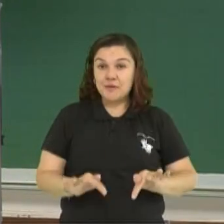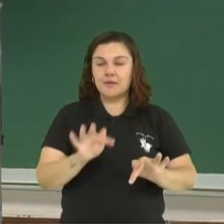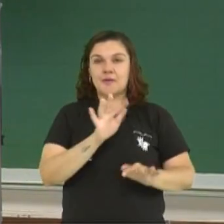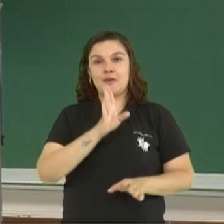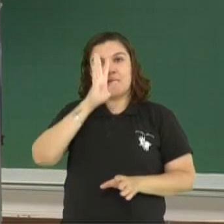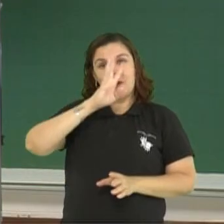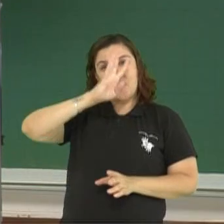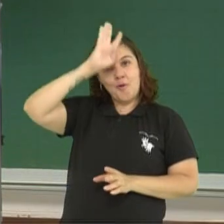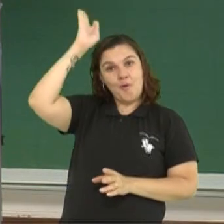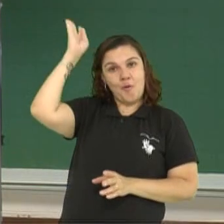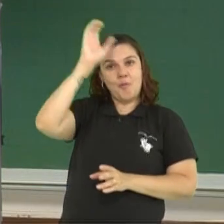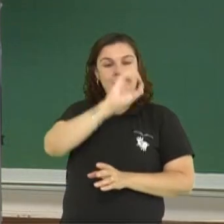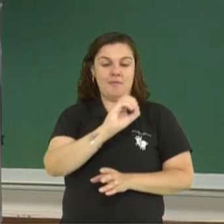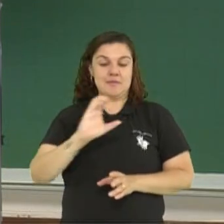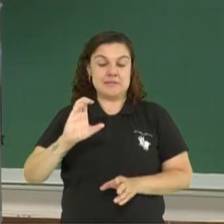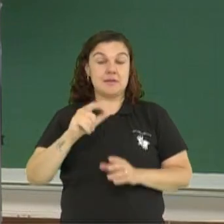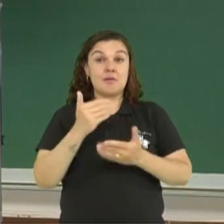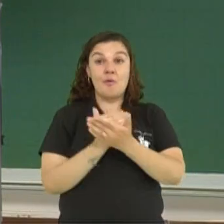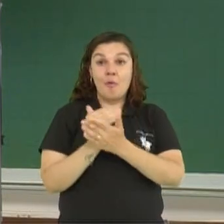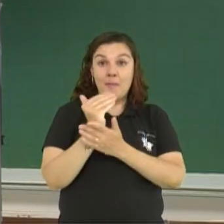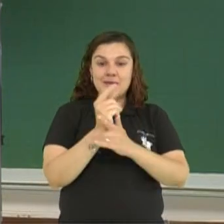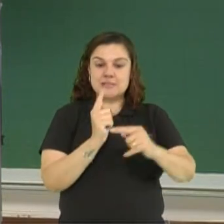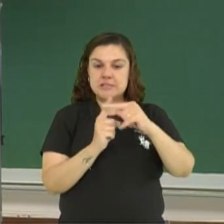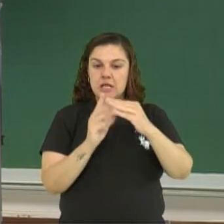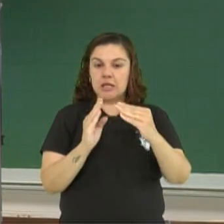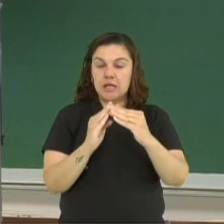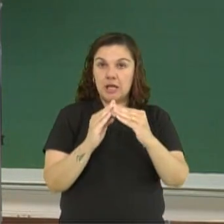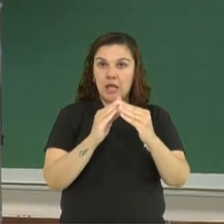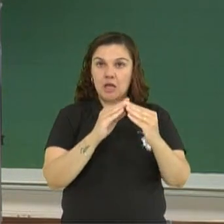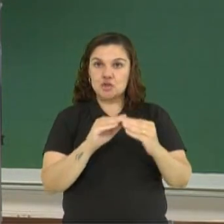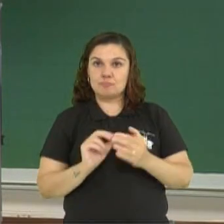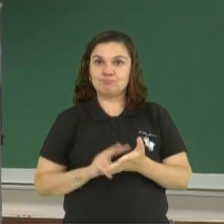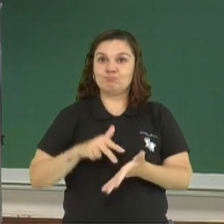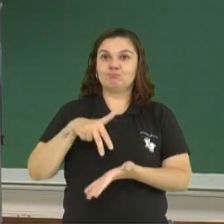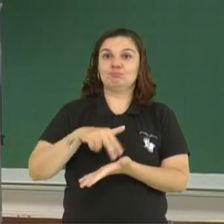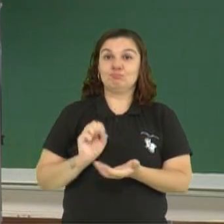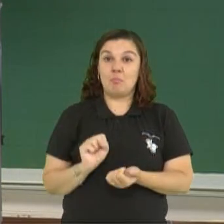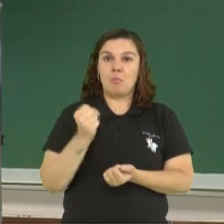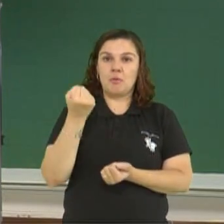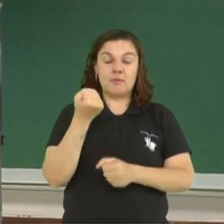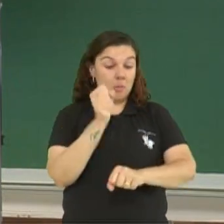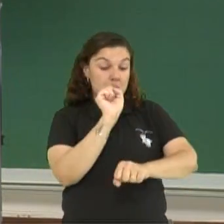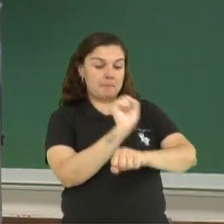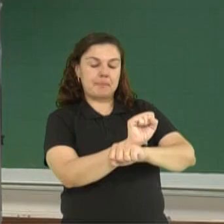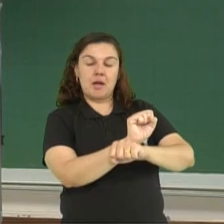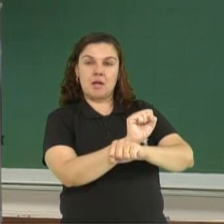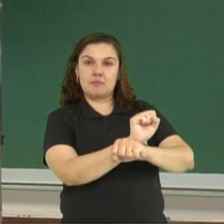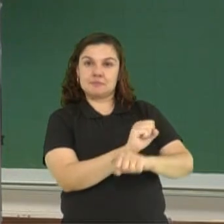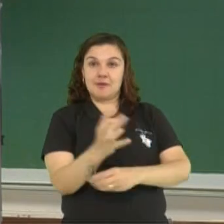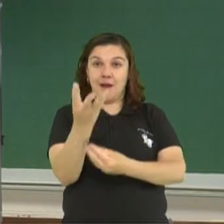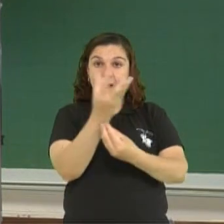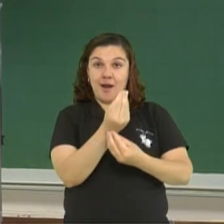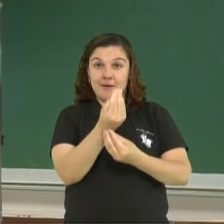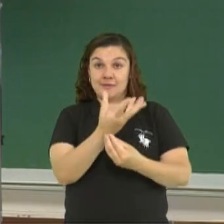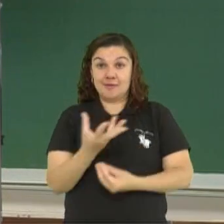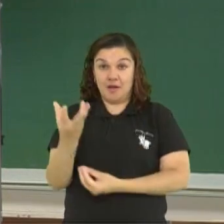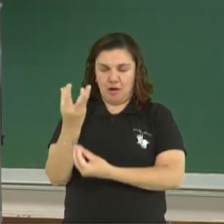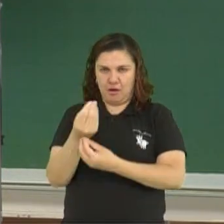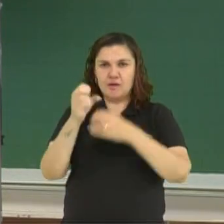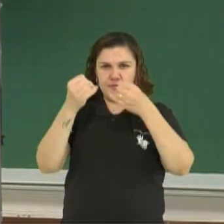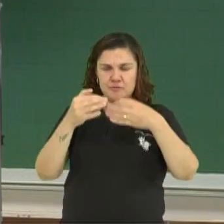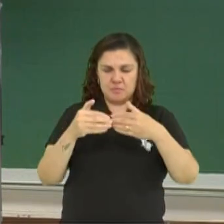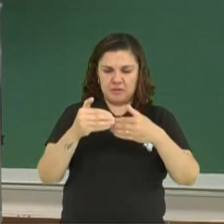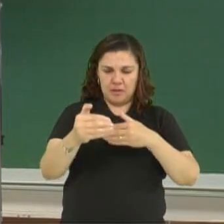Ocidente. Então começa a Idade Média. A Idade Média, a igreja ela assume o poder. Só que o que ela faz? Ela paralisa, de certa forma, as artes, vamos falar um pouquinho mais para frente sobre